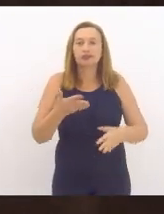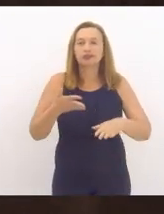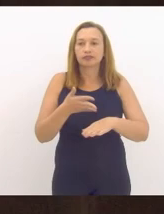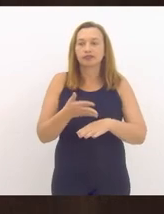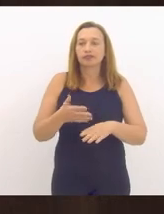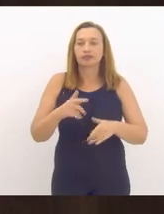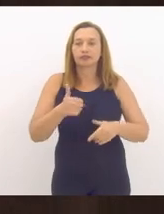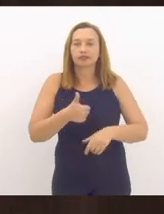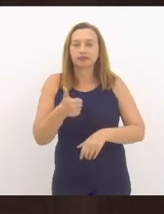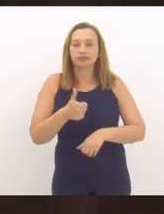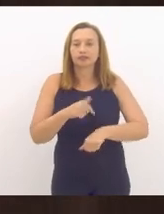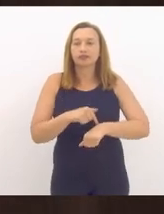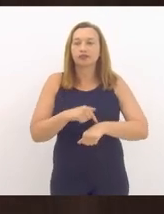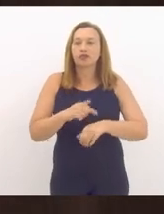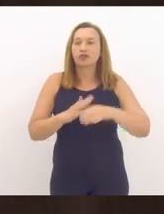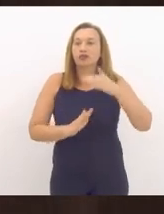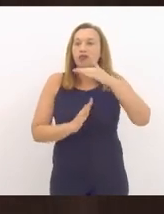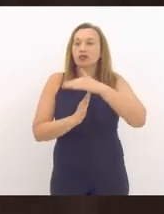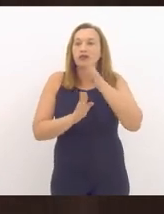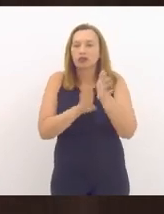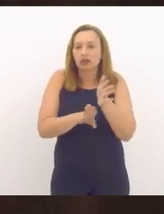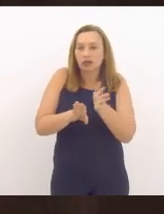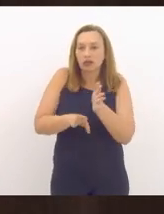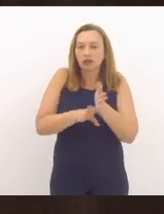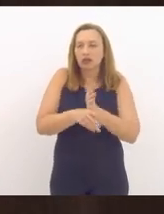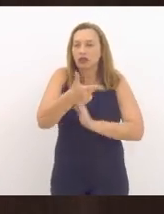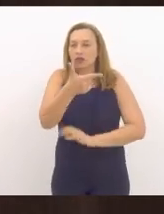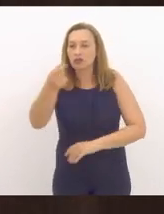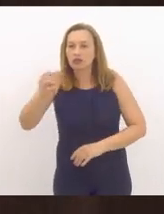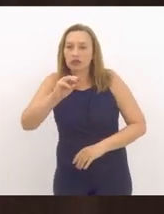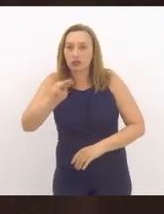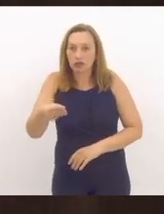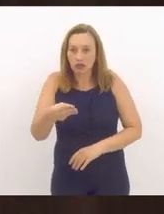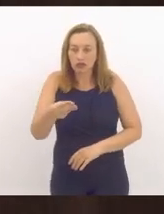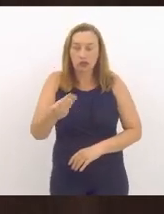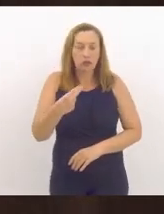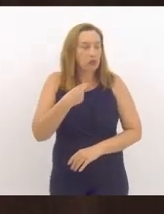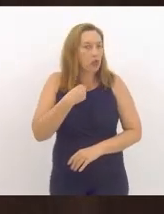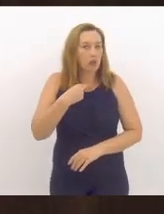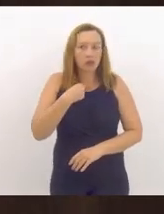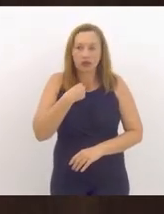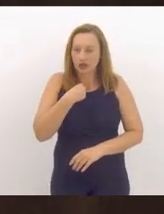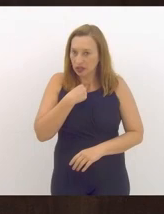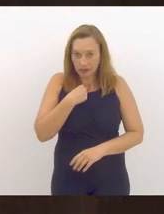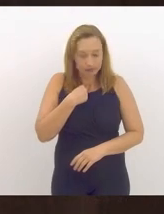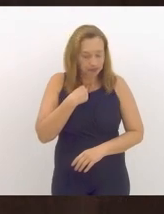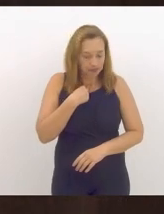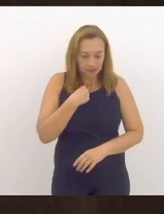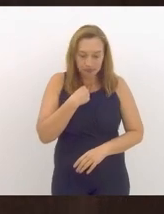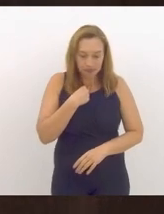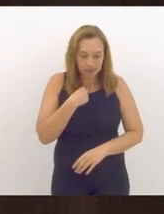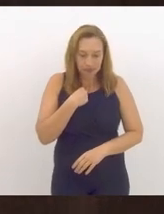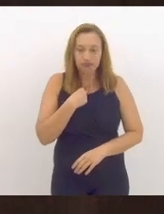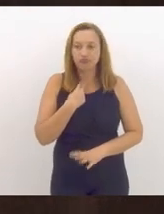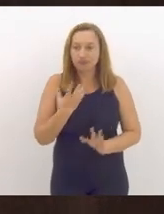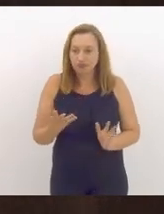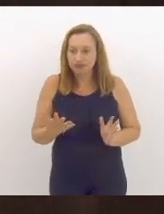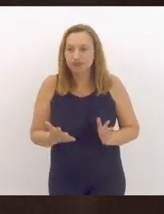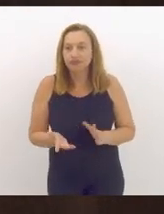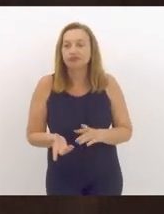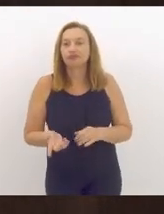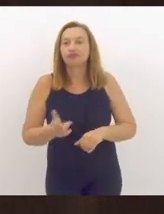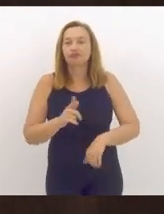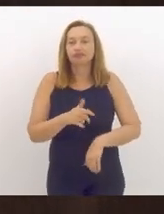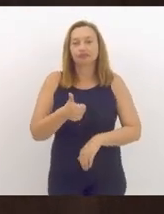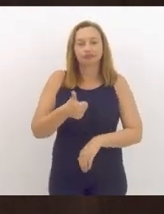porque no teto de gastos, os 20 milhões não puderam ser aportados na sua integridade nesse